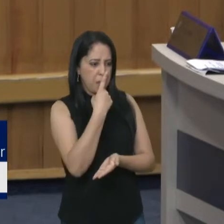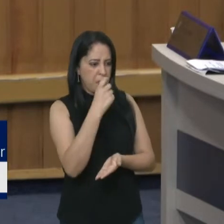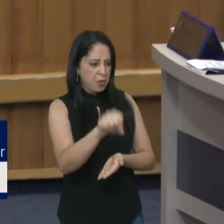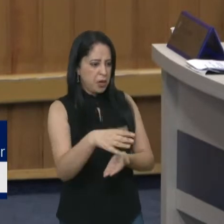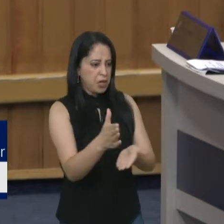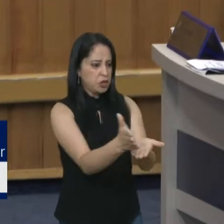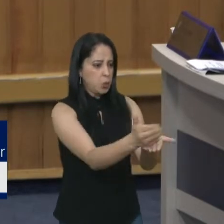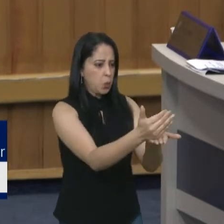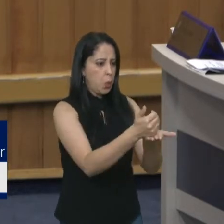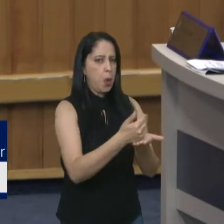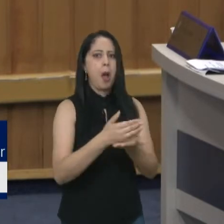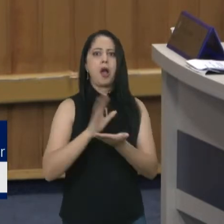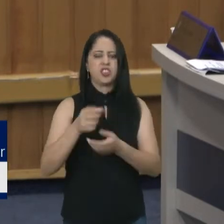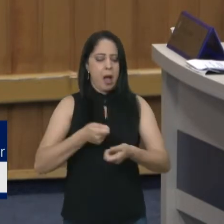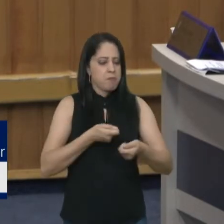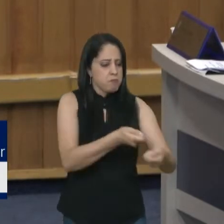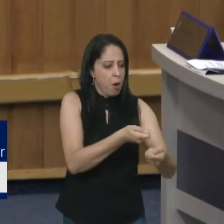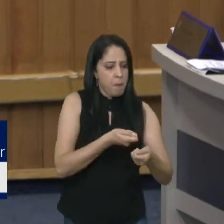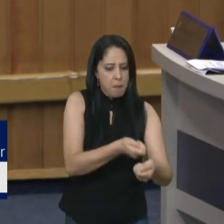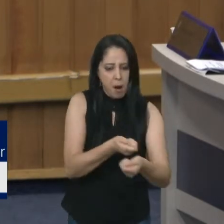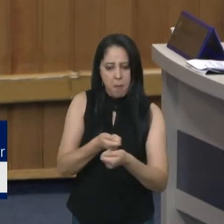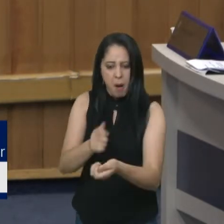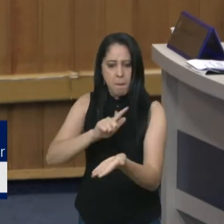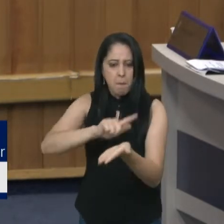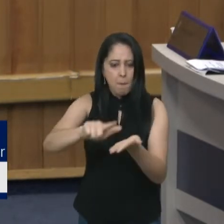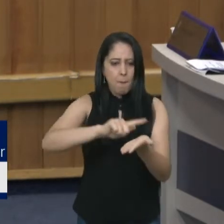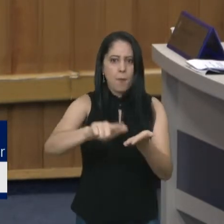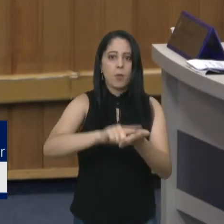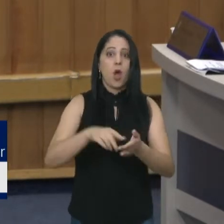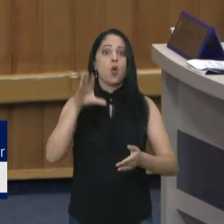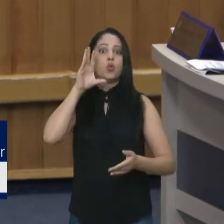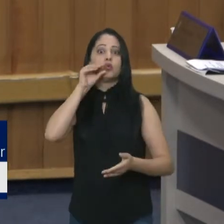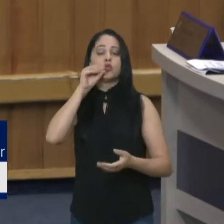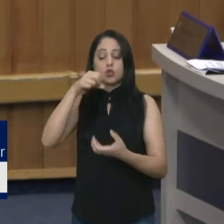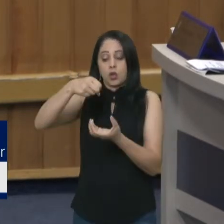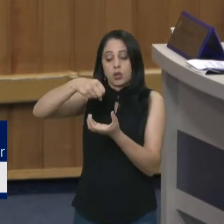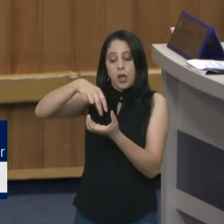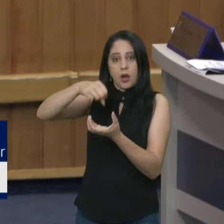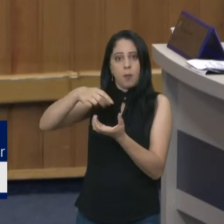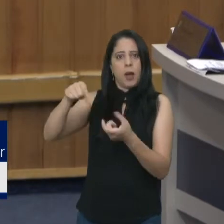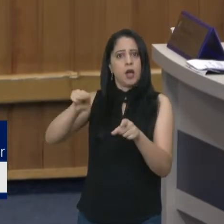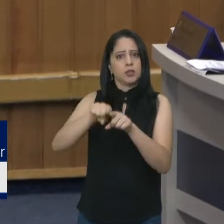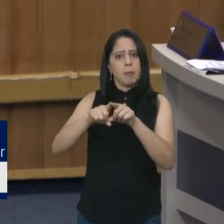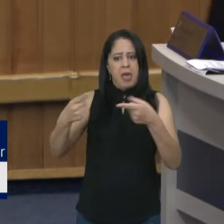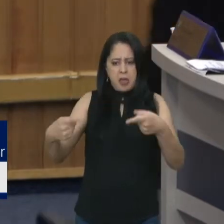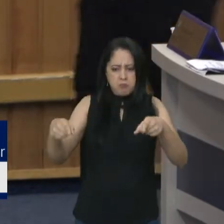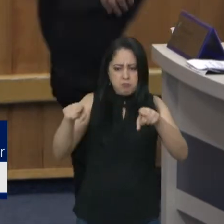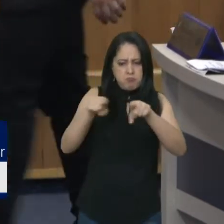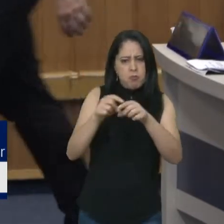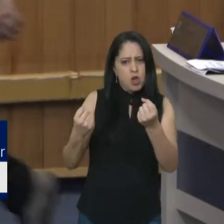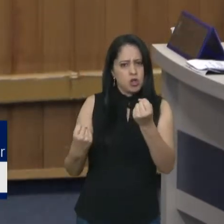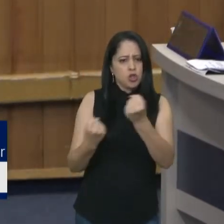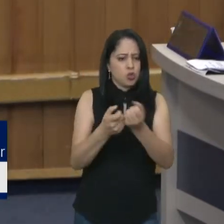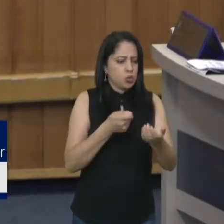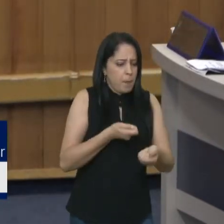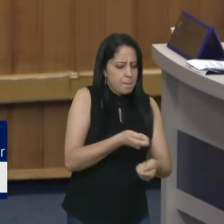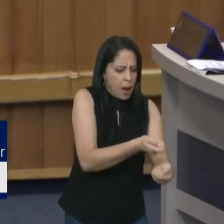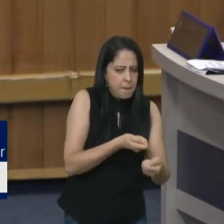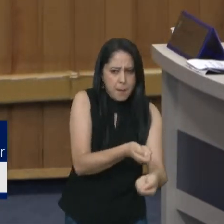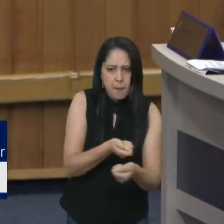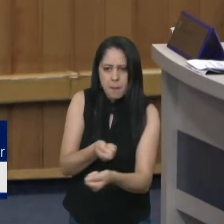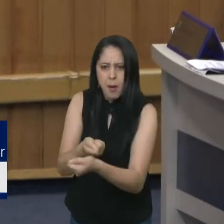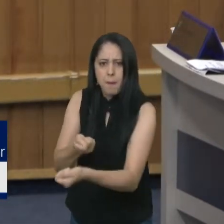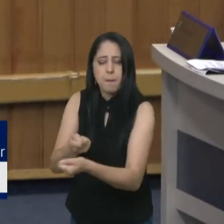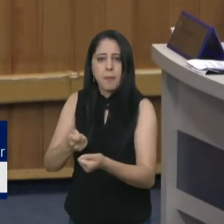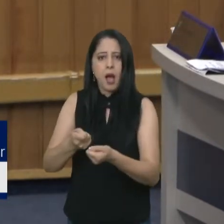né? A SMC com a força-tarefa, os funcionários da Urban também empenhados nesse momento de crise. E quero parabenizar aí tanto o